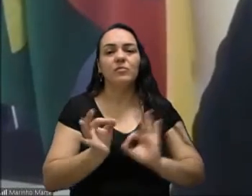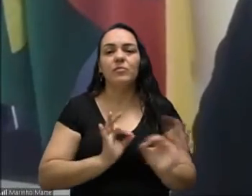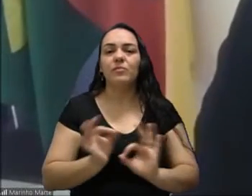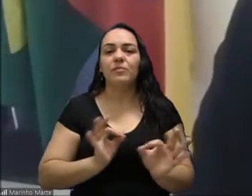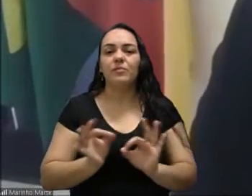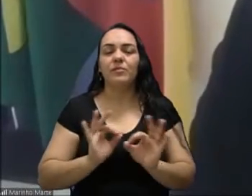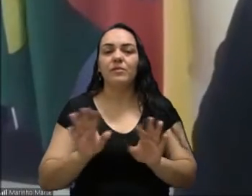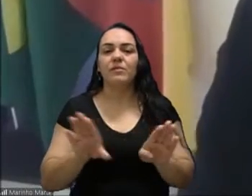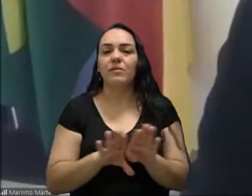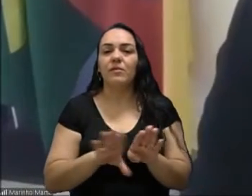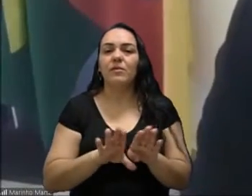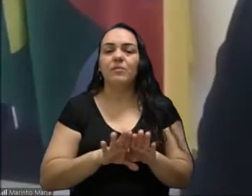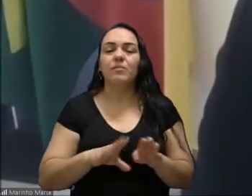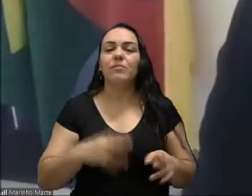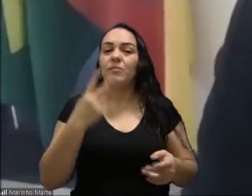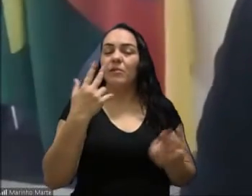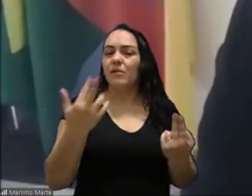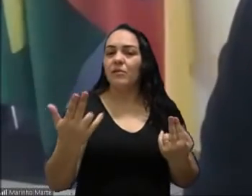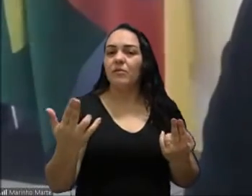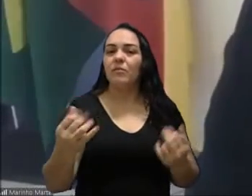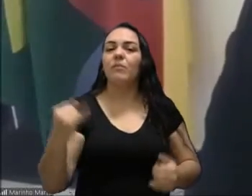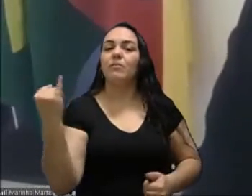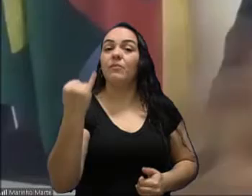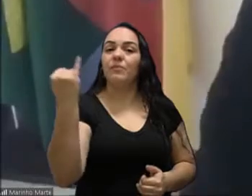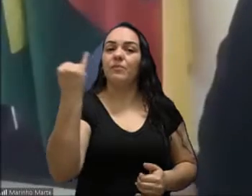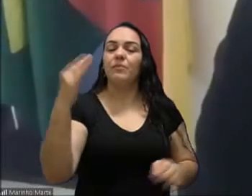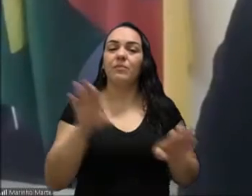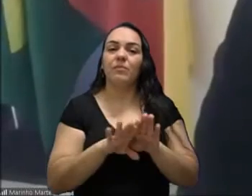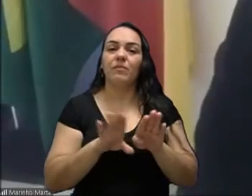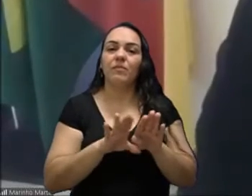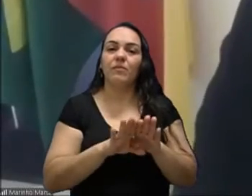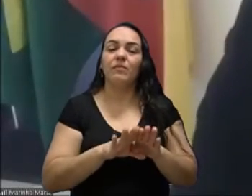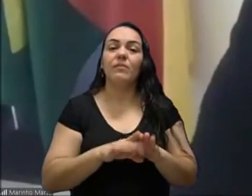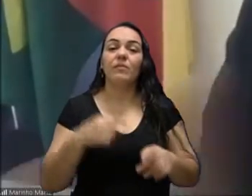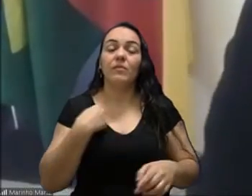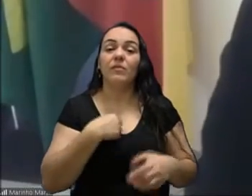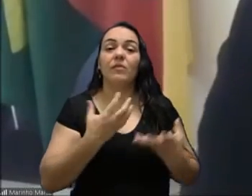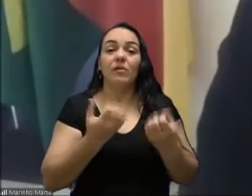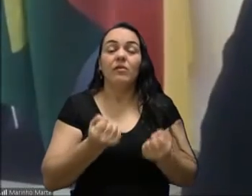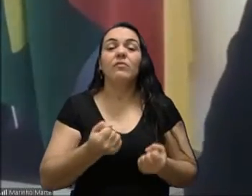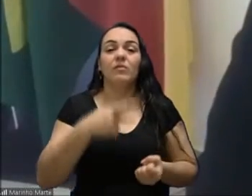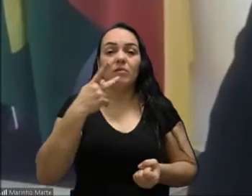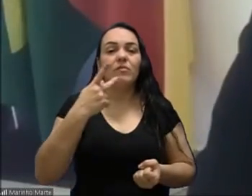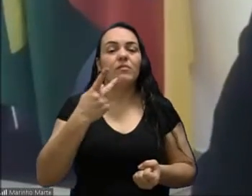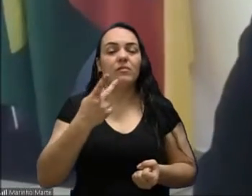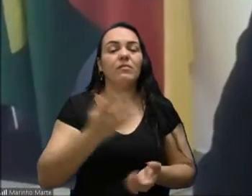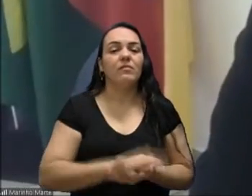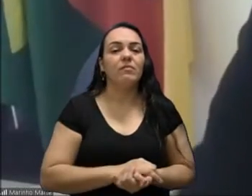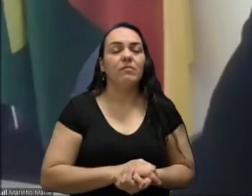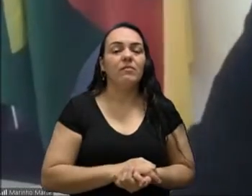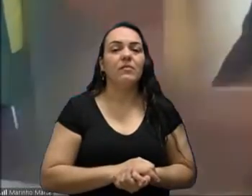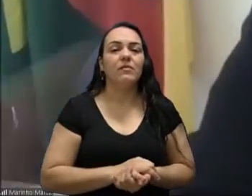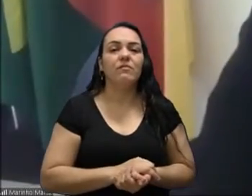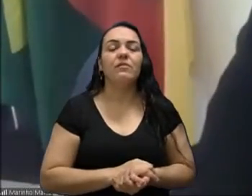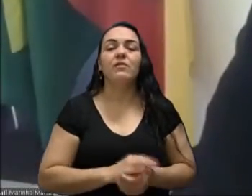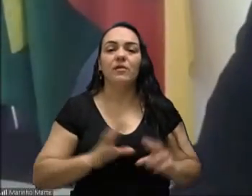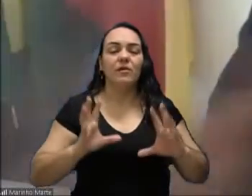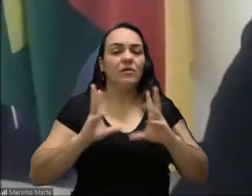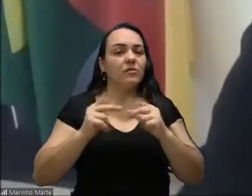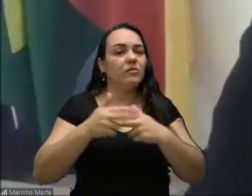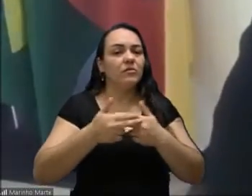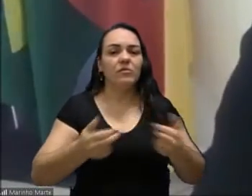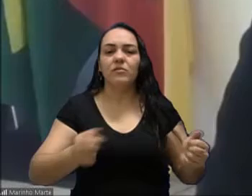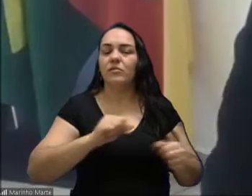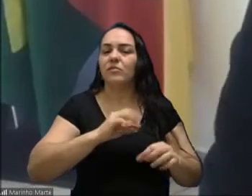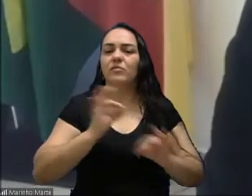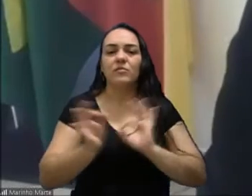que me parecem igualmente importantes. Então, a questão é essa. Estou falando de uma forma geral, independente de Feira